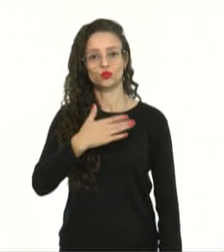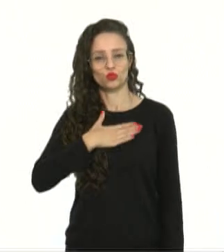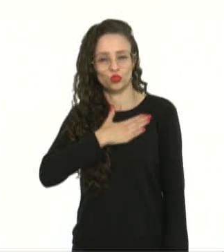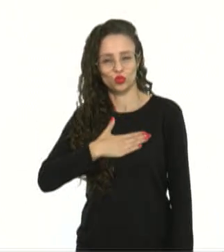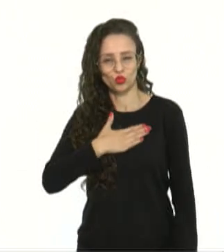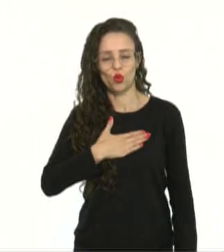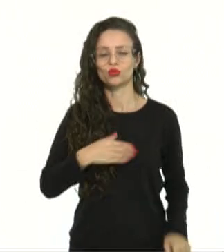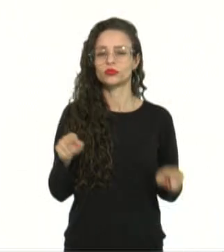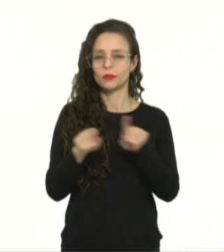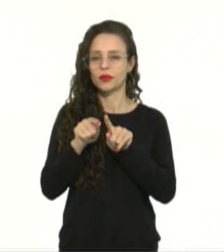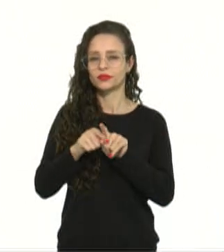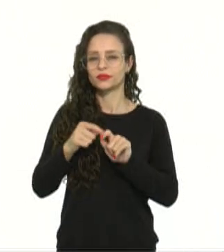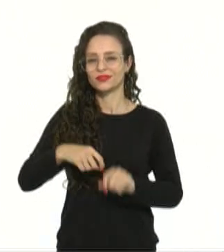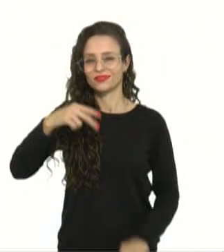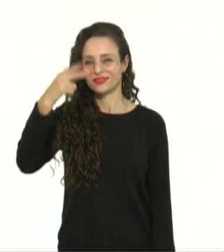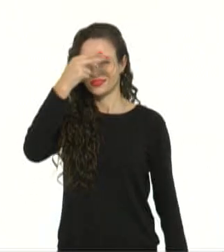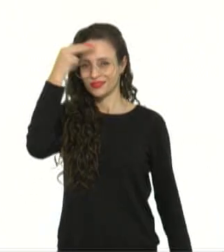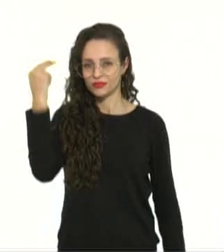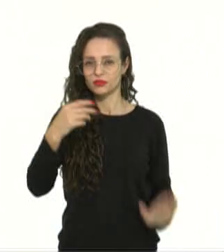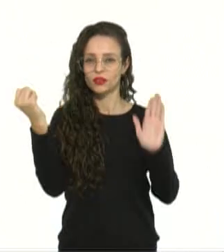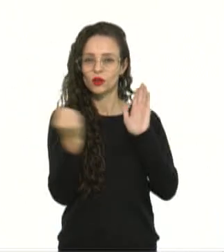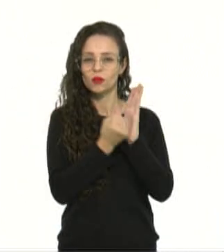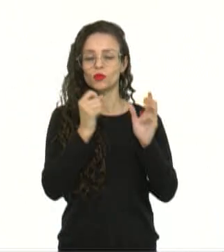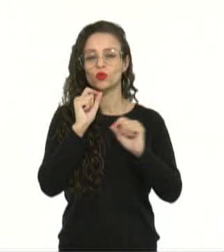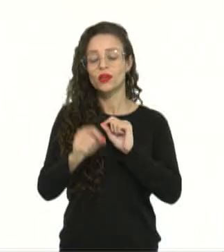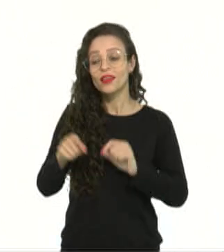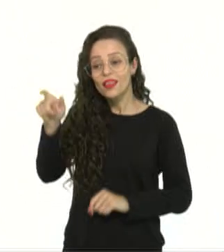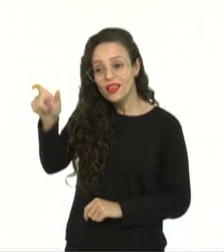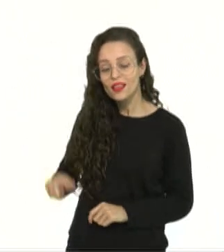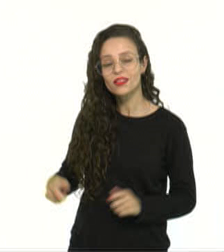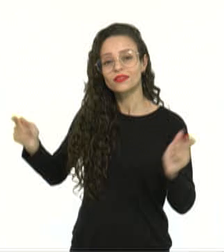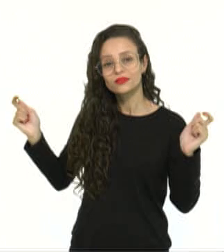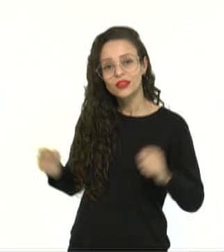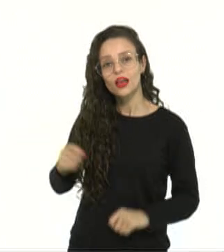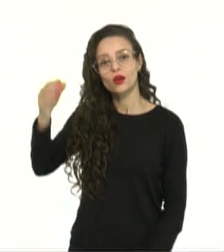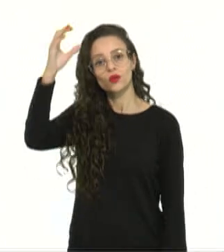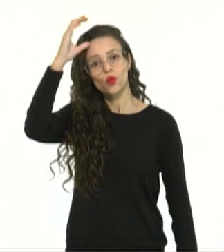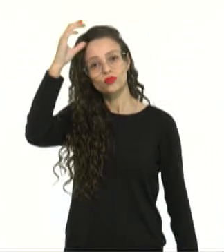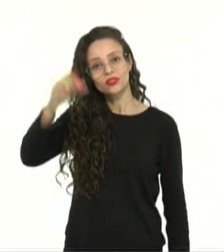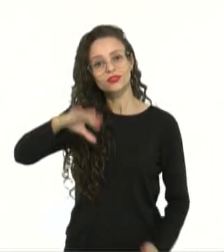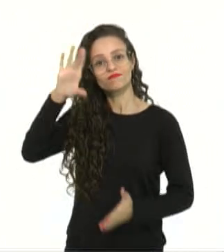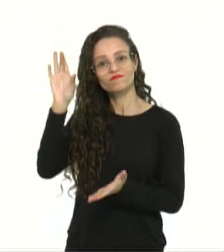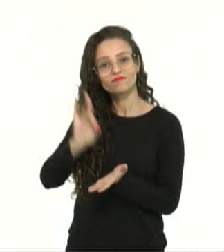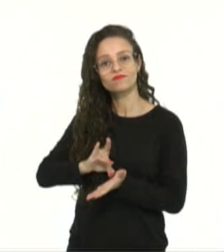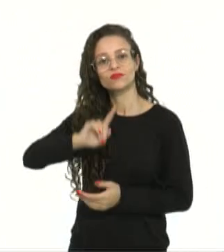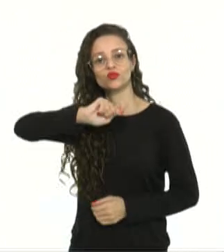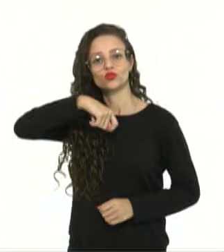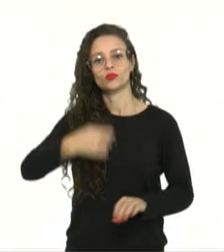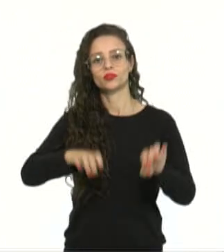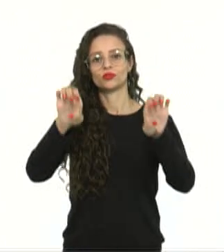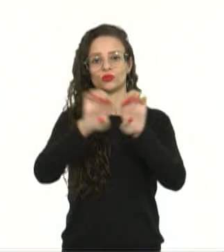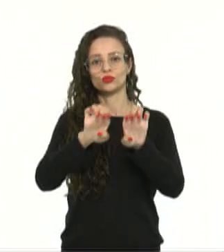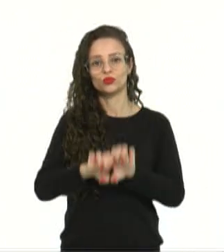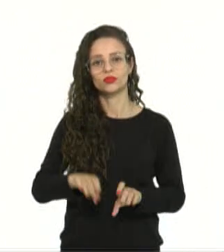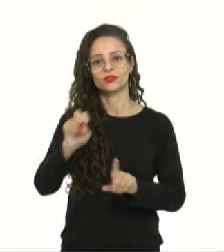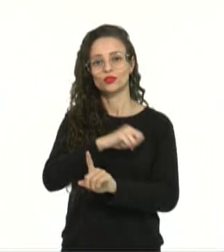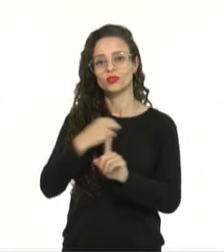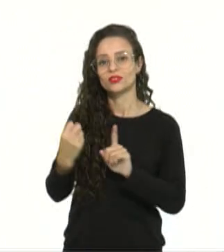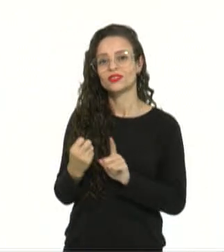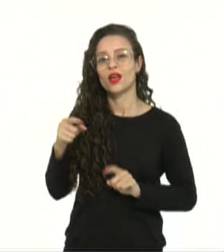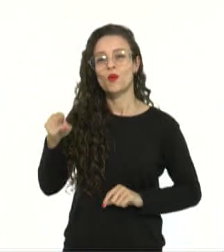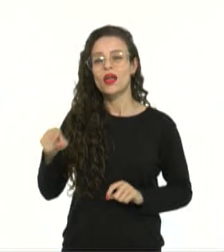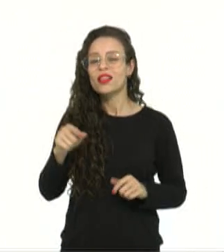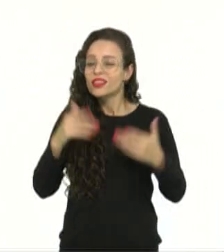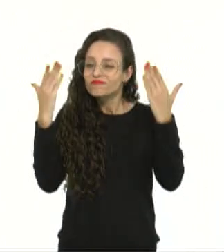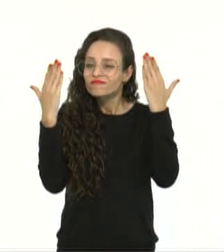dos estereótipos, a possibilidade de ação do indivíduo e a consciência real sobre a estrutura social é alienada